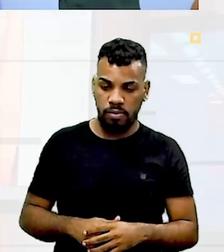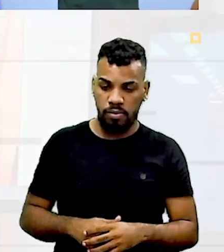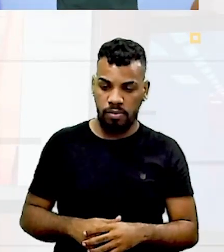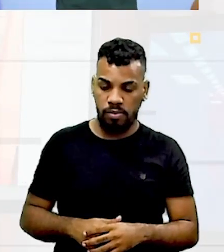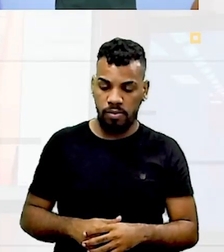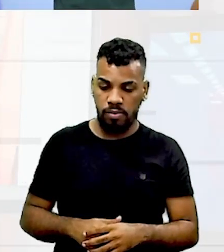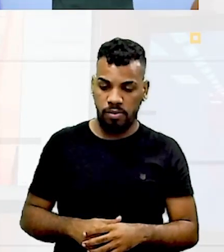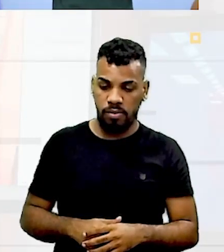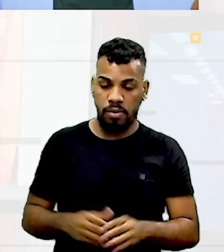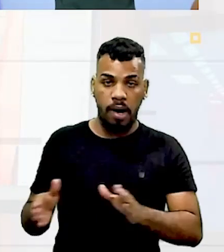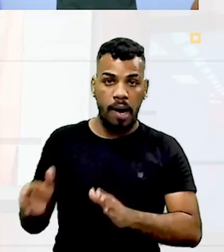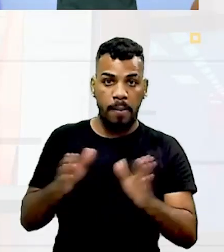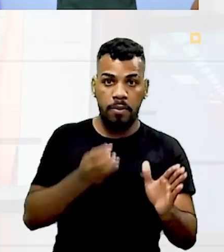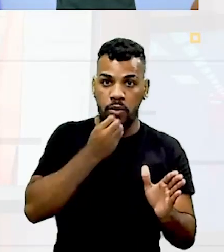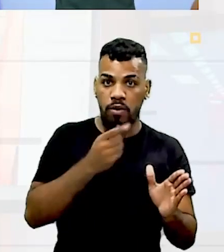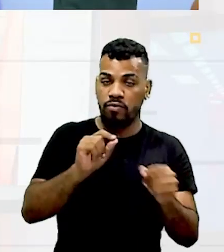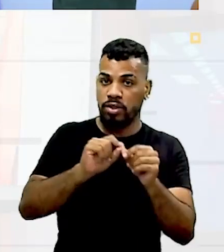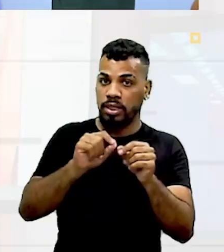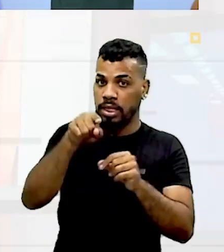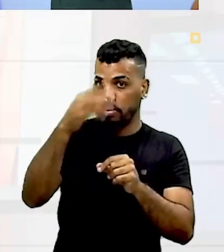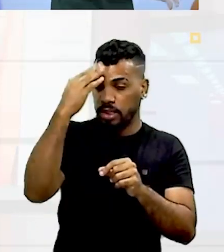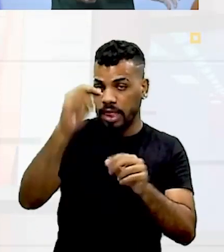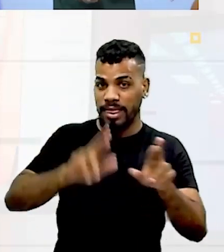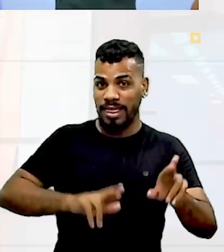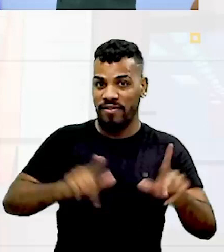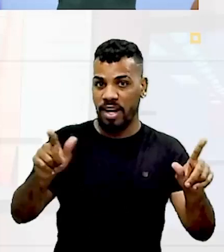Uma parte boa é saiba diferenciar